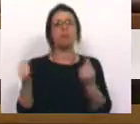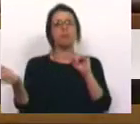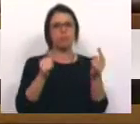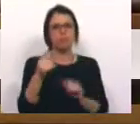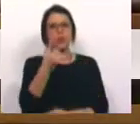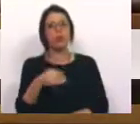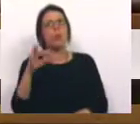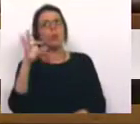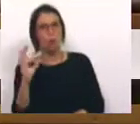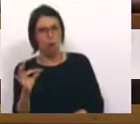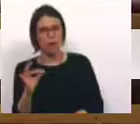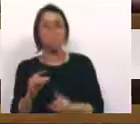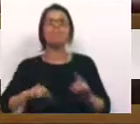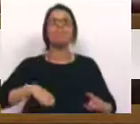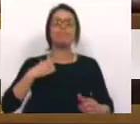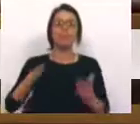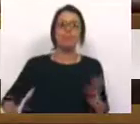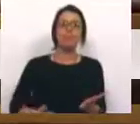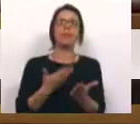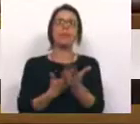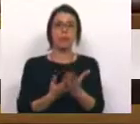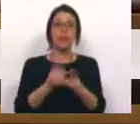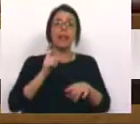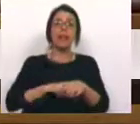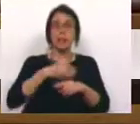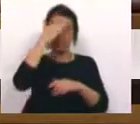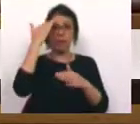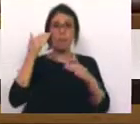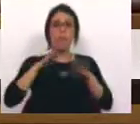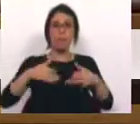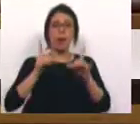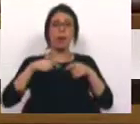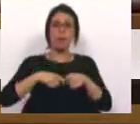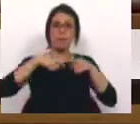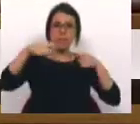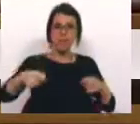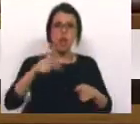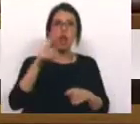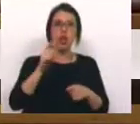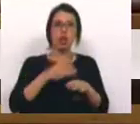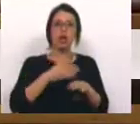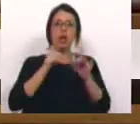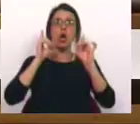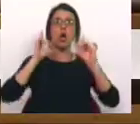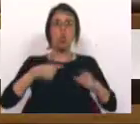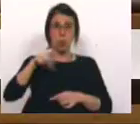em 2004, os Verdes propuseram que a época balnear fosse alargada em 2 meses, em vez